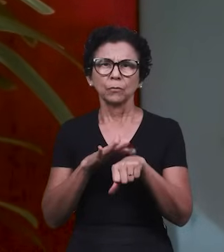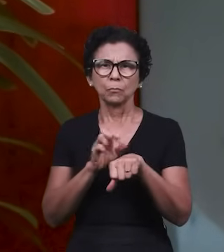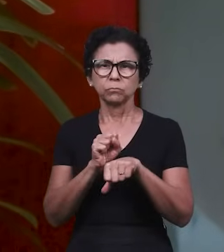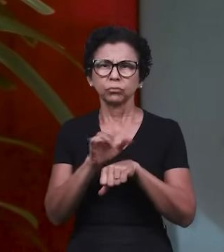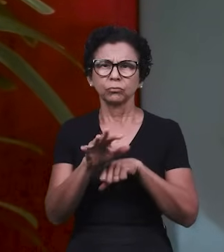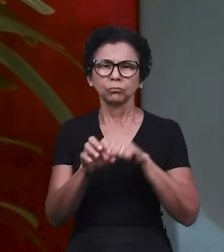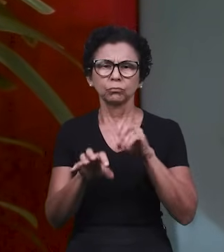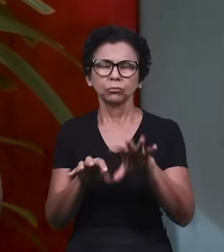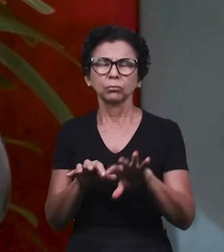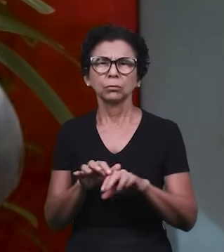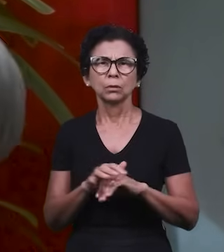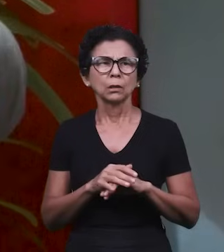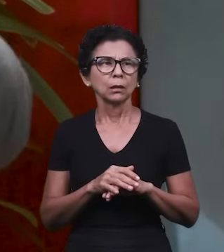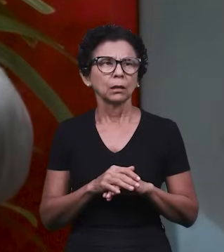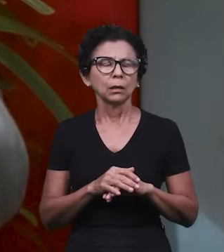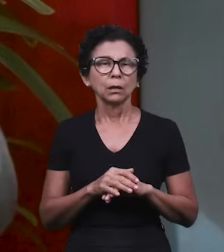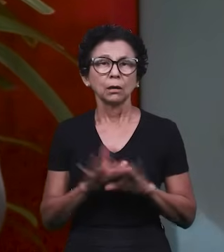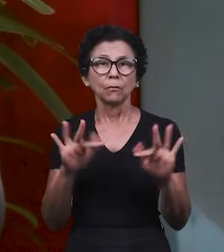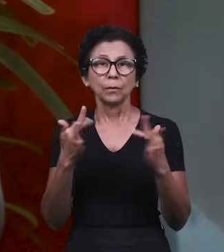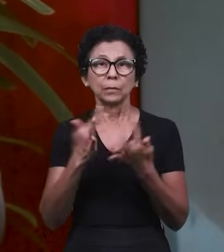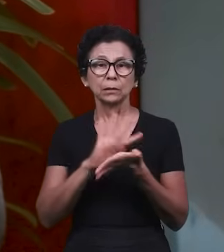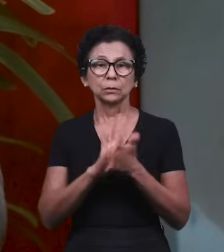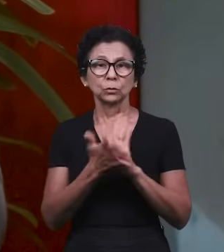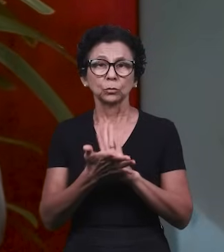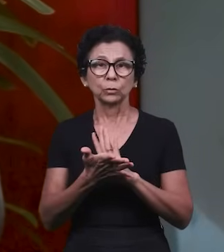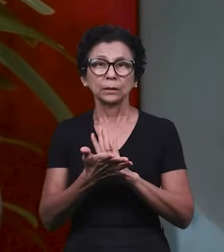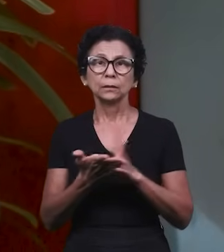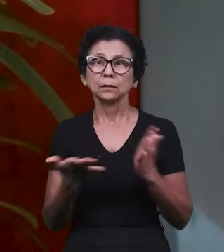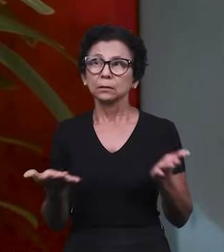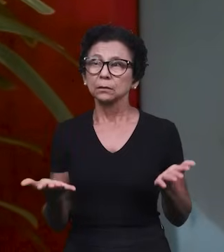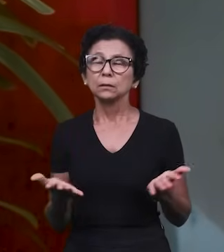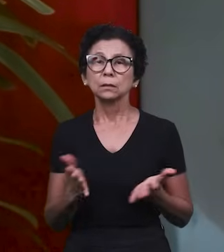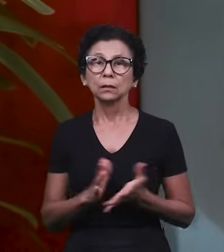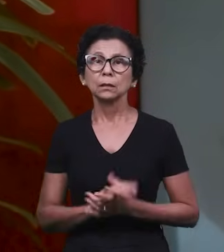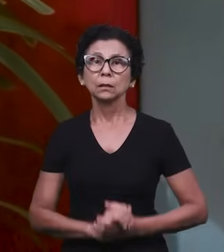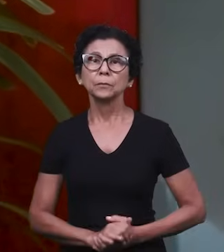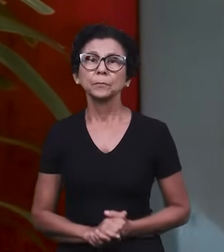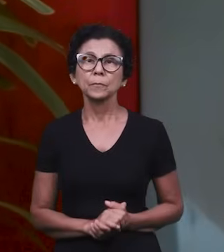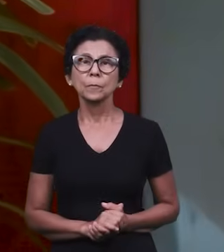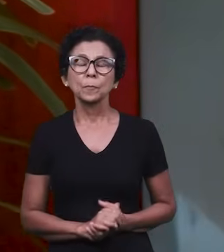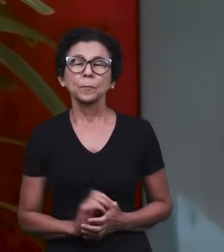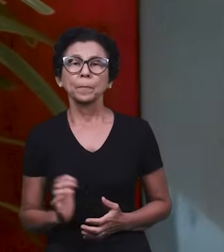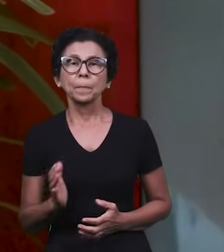famílias sendo destruídas. Nós falamos aqui sobre as trombetas, né? E a Bíblia fala sobre